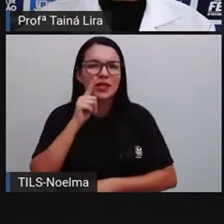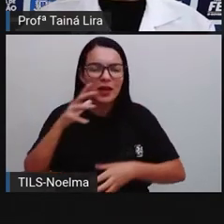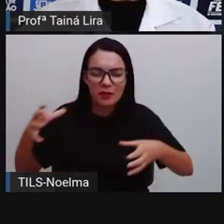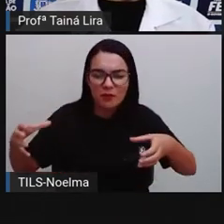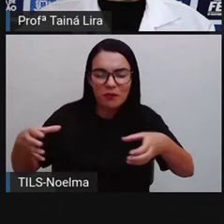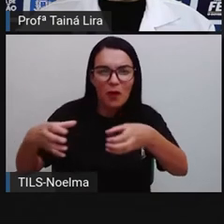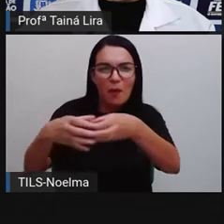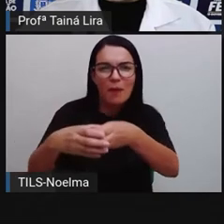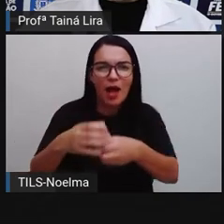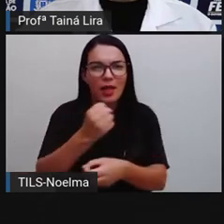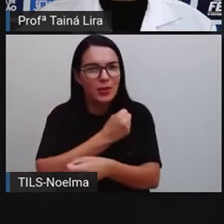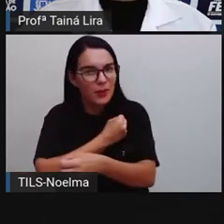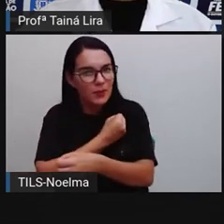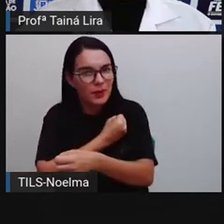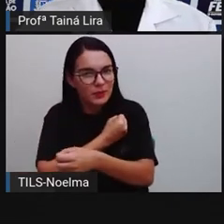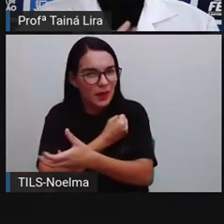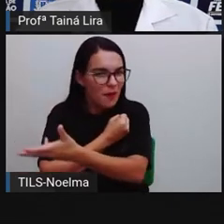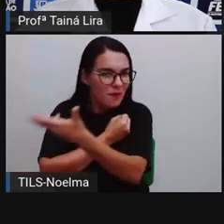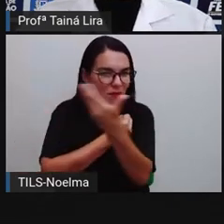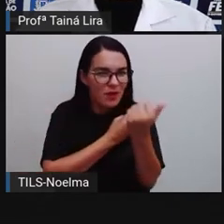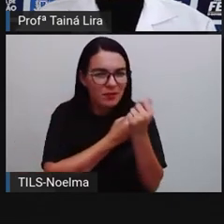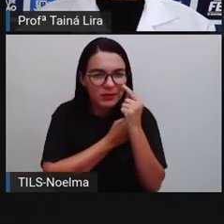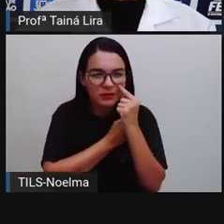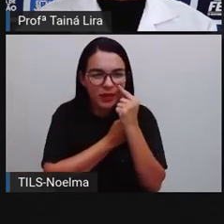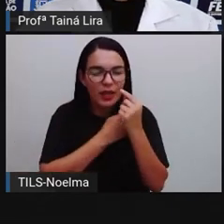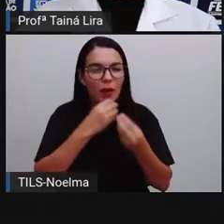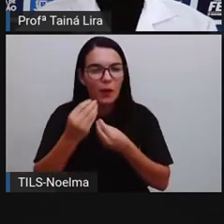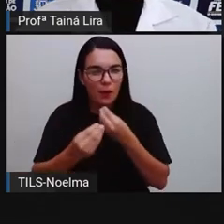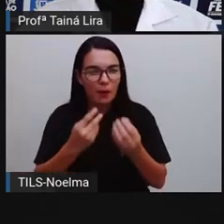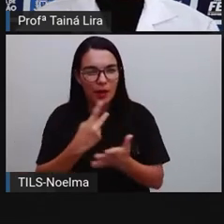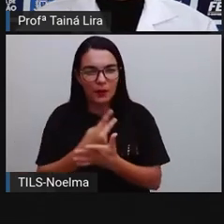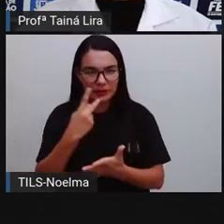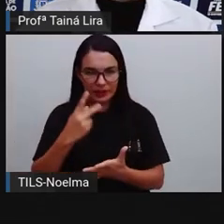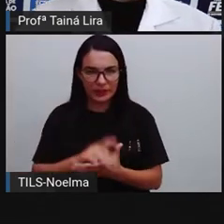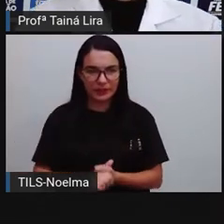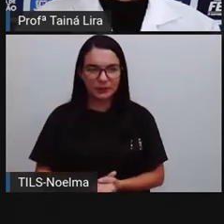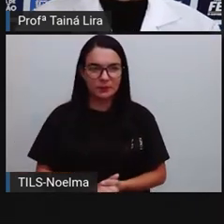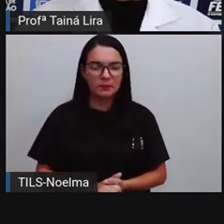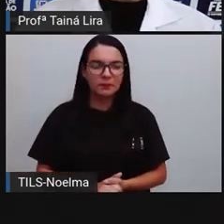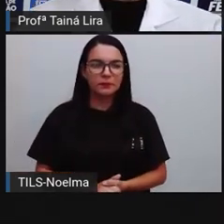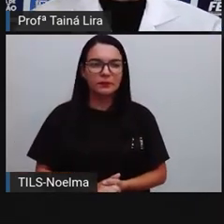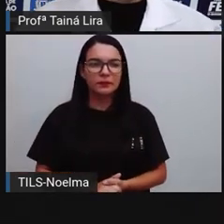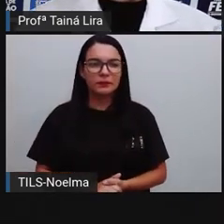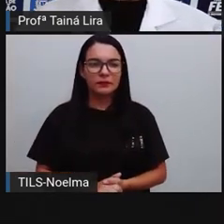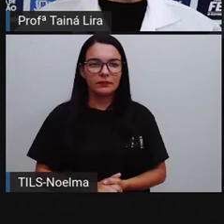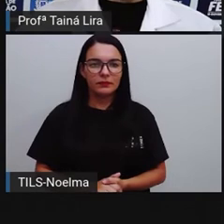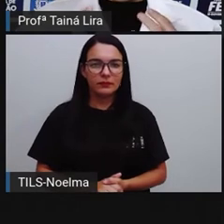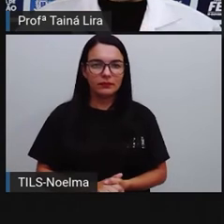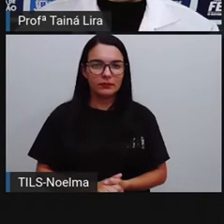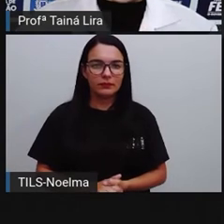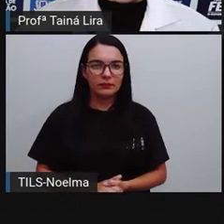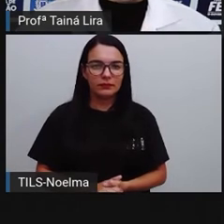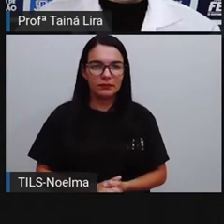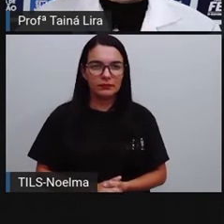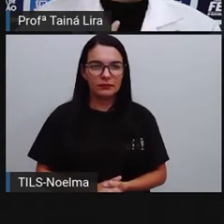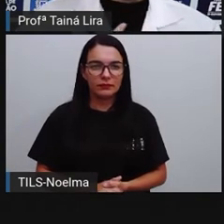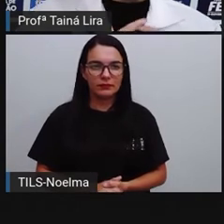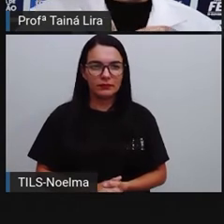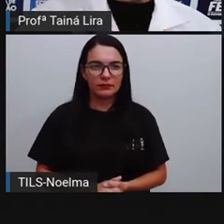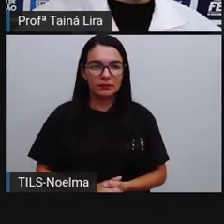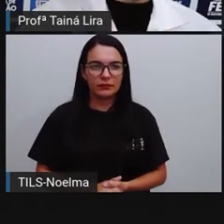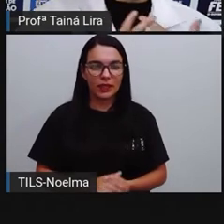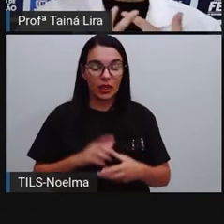alguns números tão como é que vai ser a gente vai é formar números tá